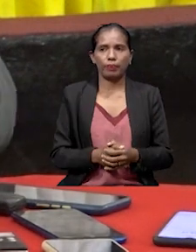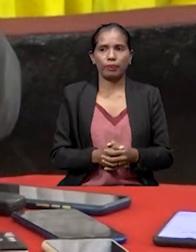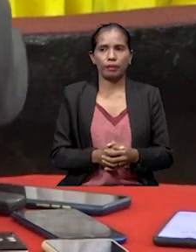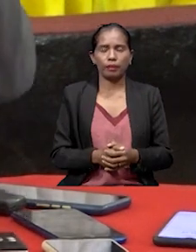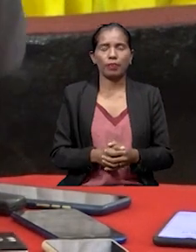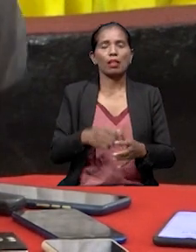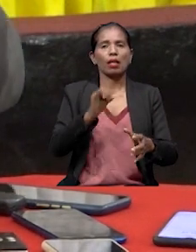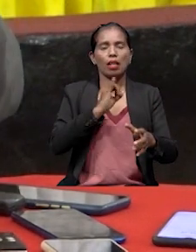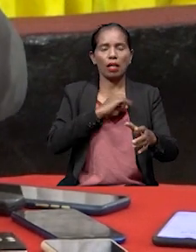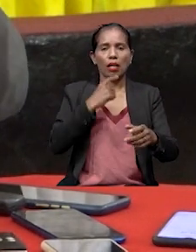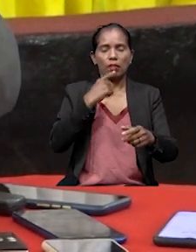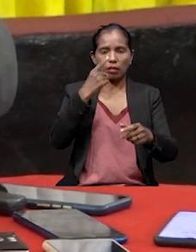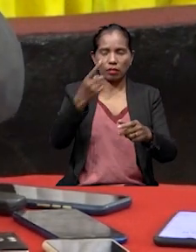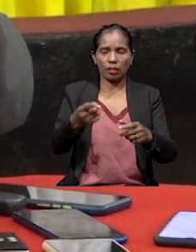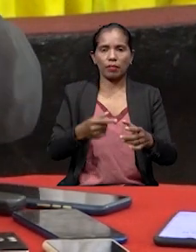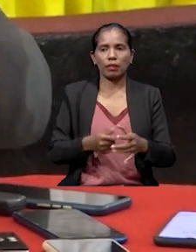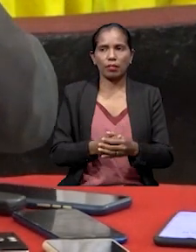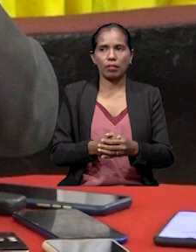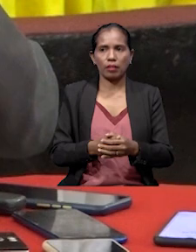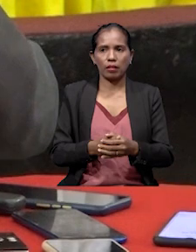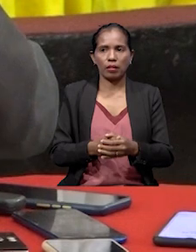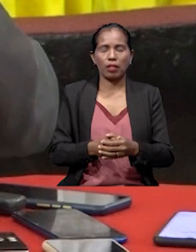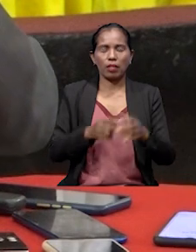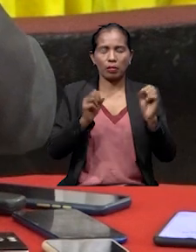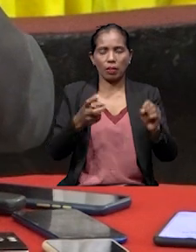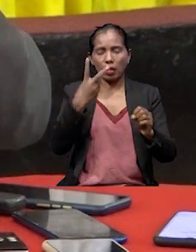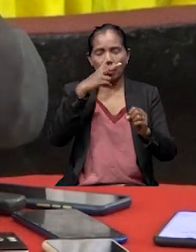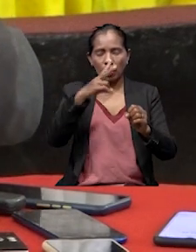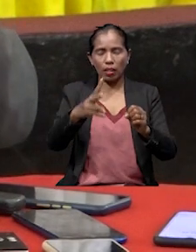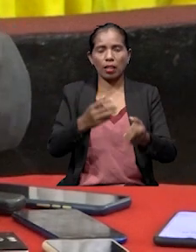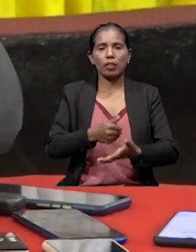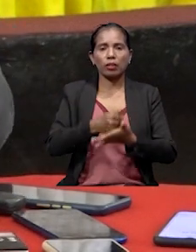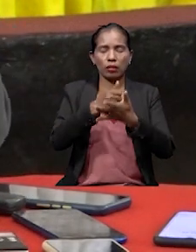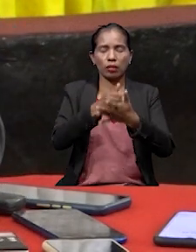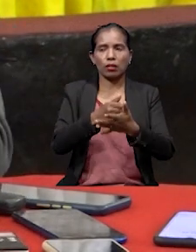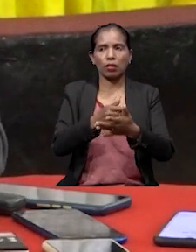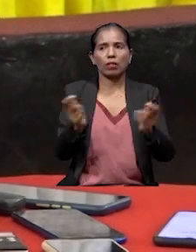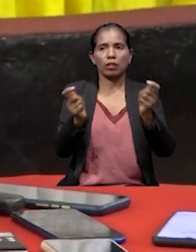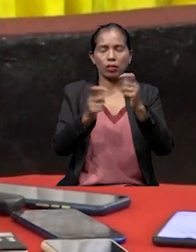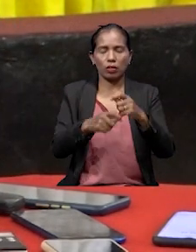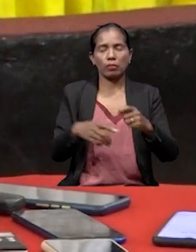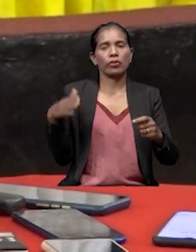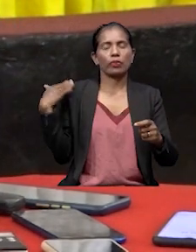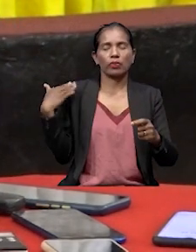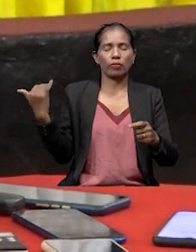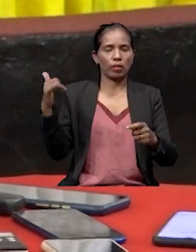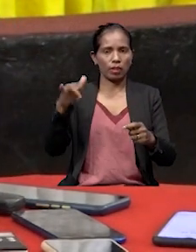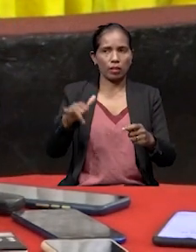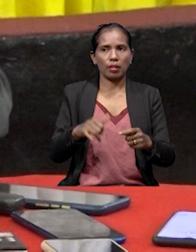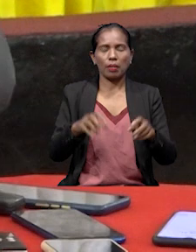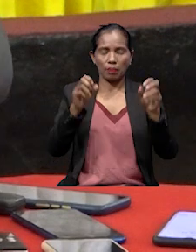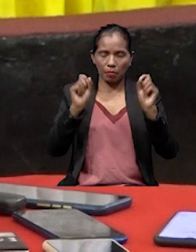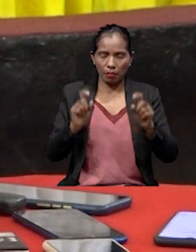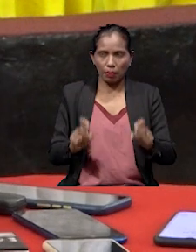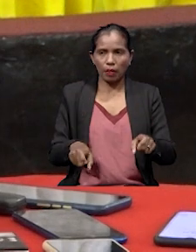temos. Quando deixa transição, transição para o melhor. Nós transição para os mais jovens lá. Pela acontece, mas